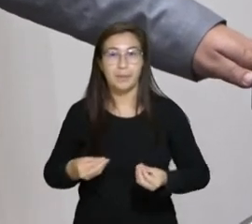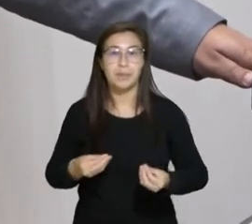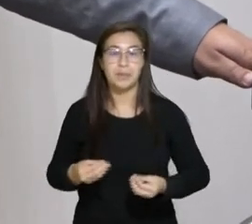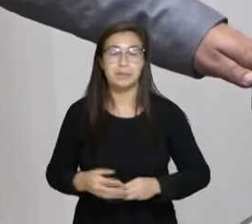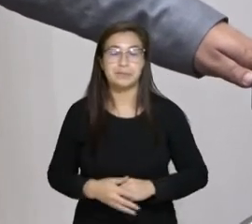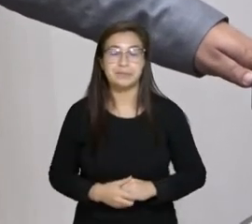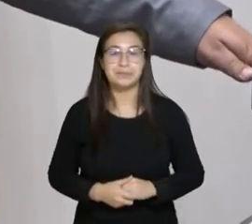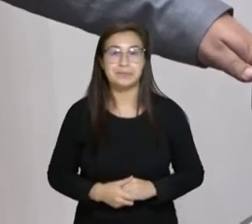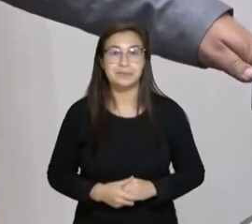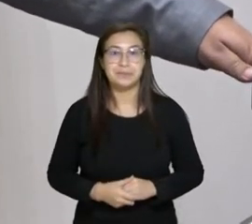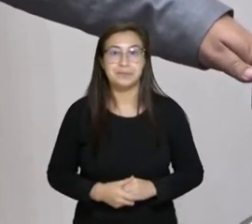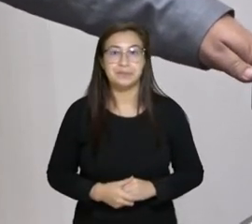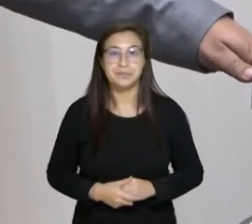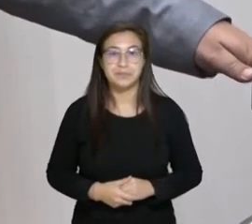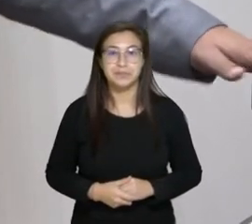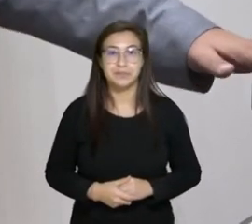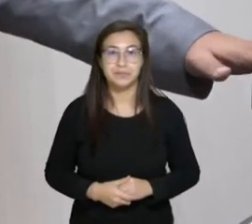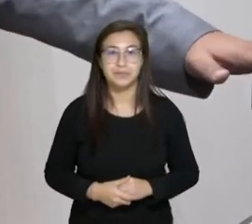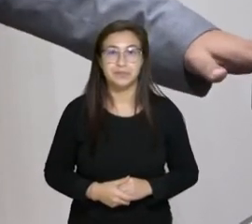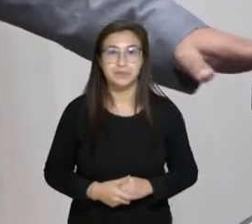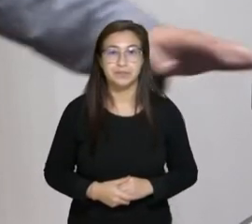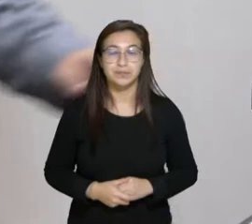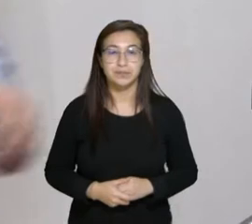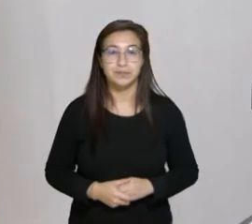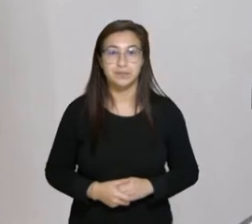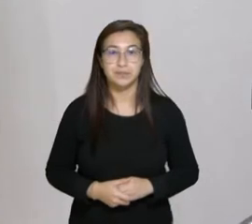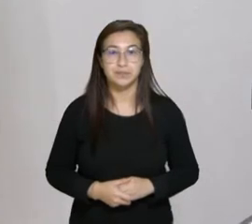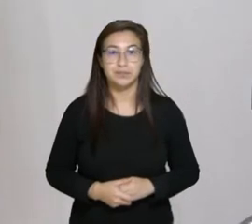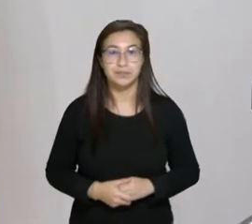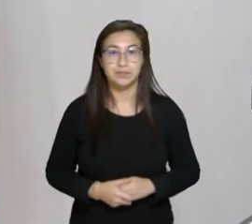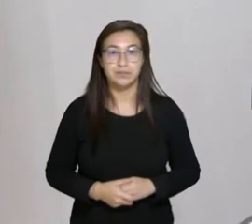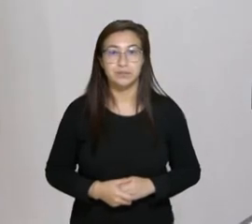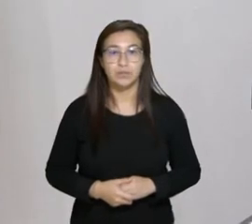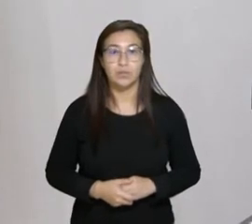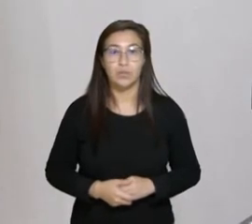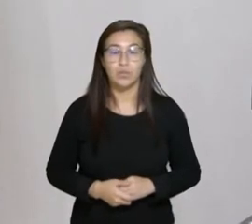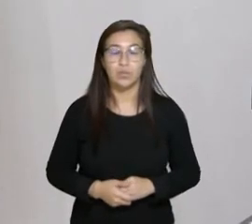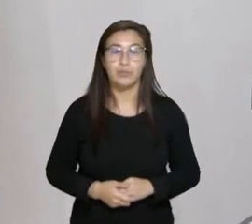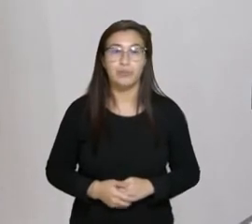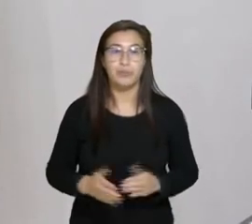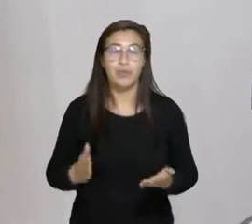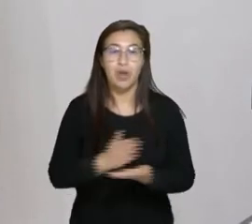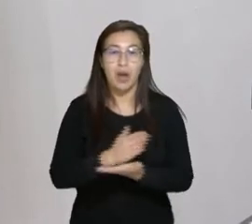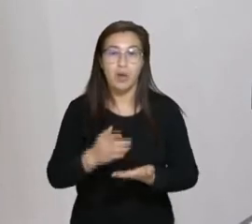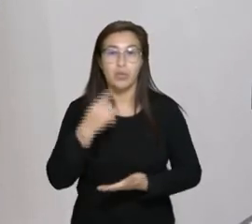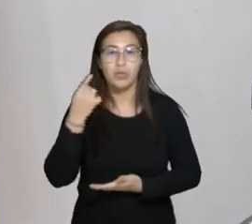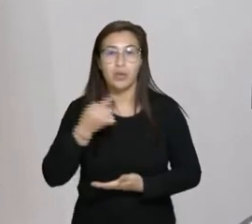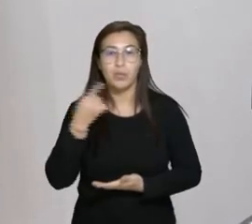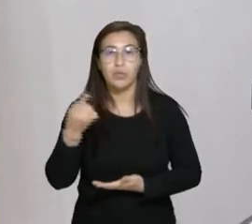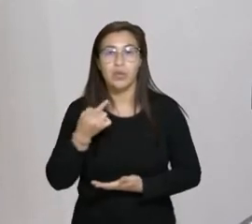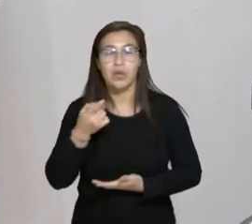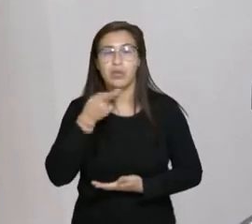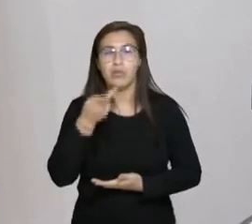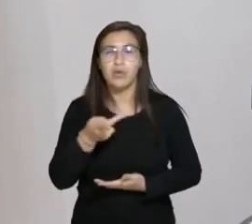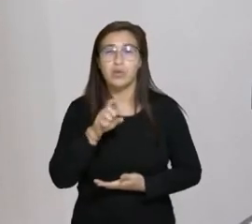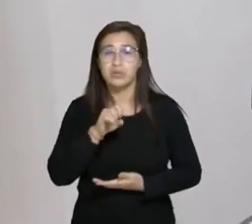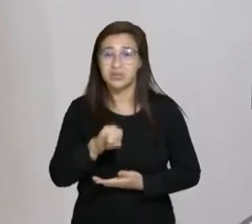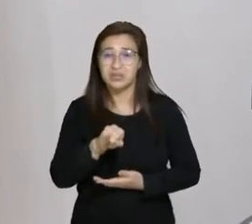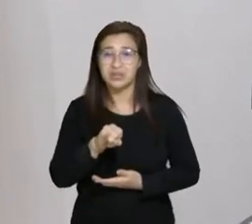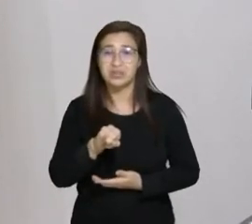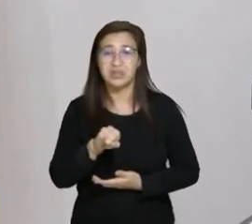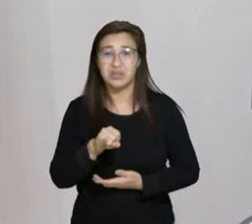importante votação tô escutando fala de outros deputados aqui quer dizer para vocês que se fosse